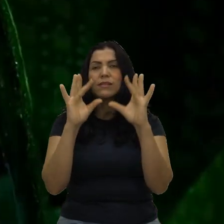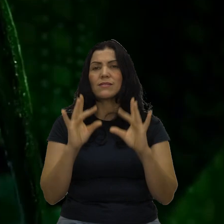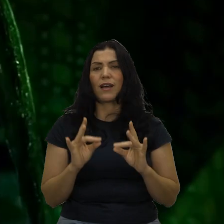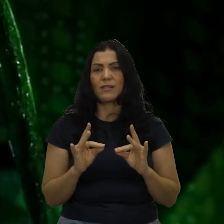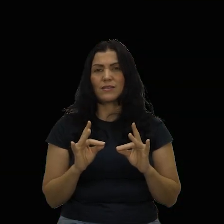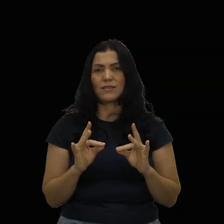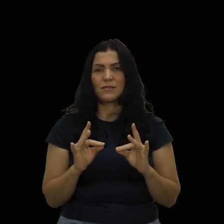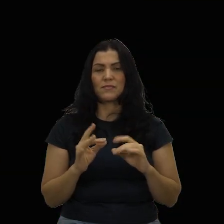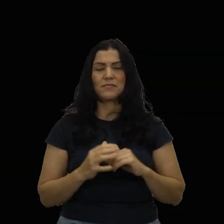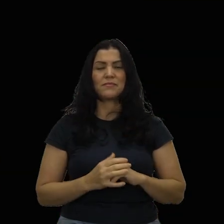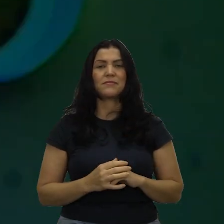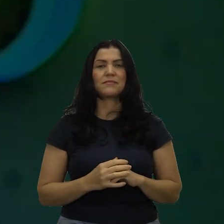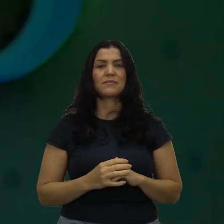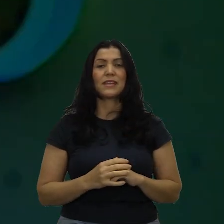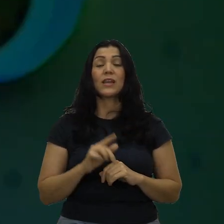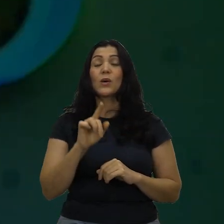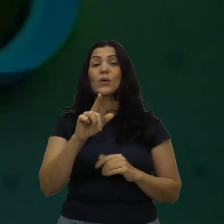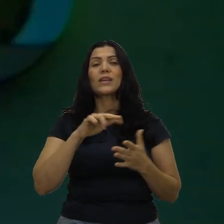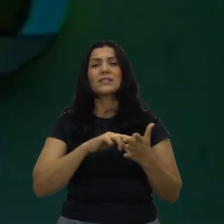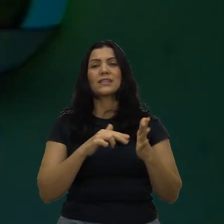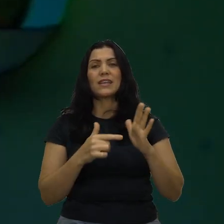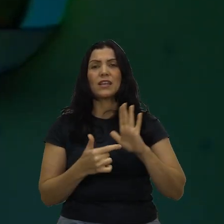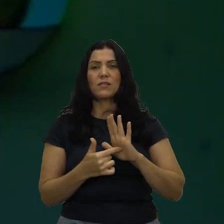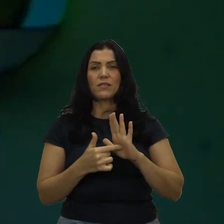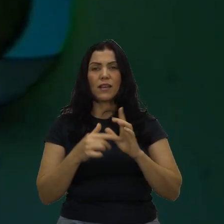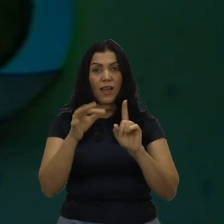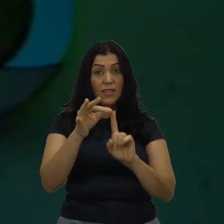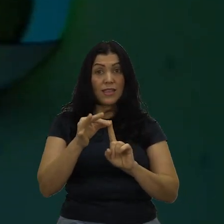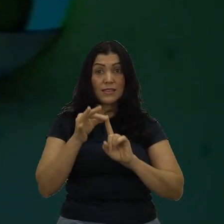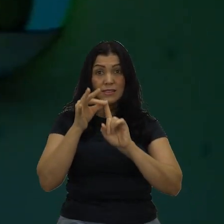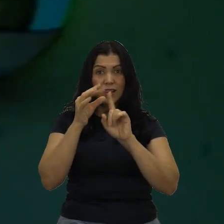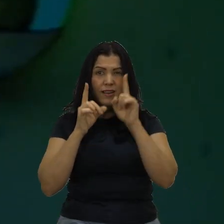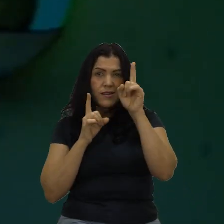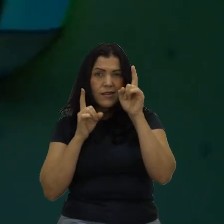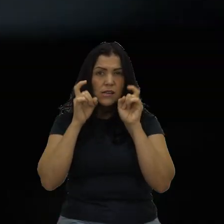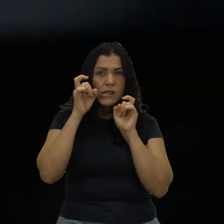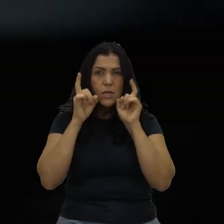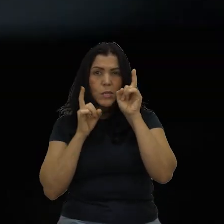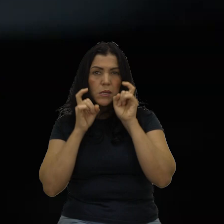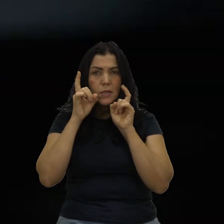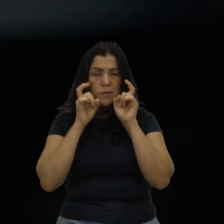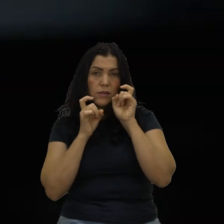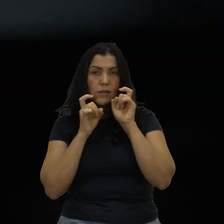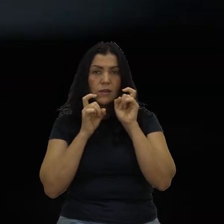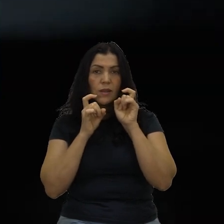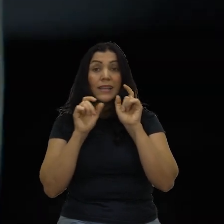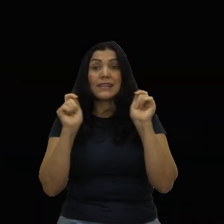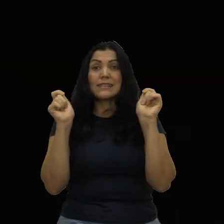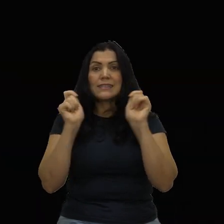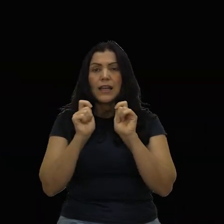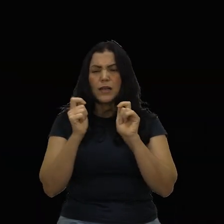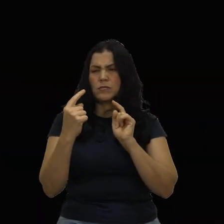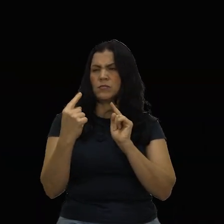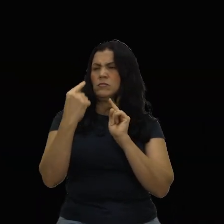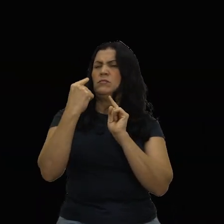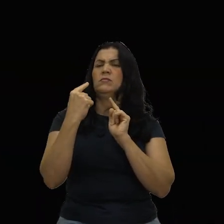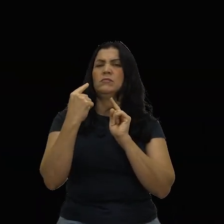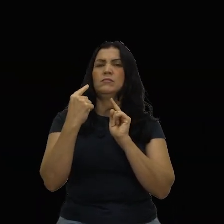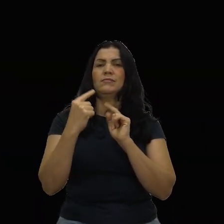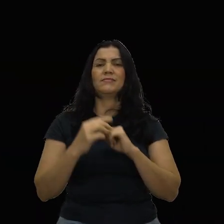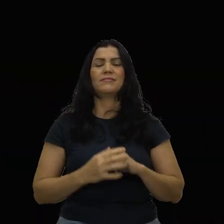ou plano de detalhe, super close, que funcionam para destacar as expressões faciais e